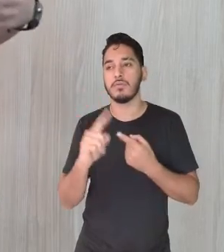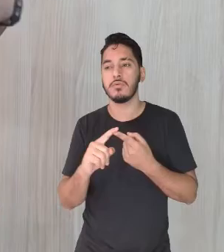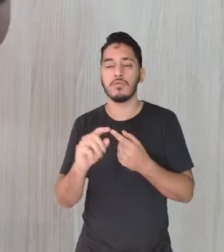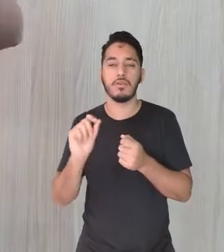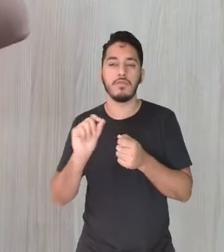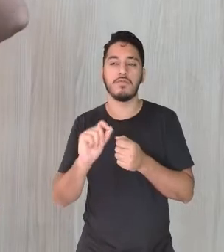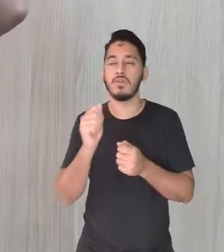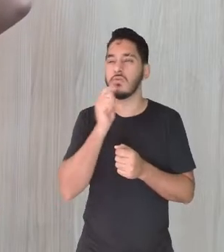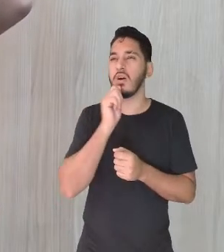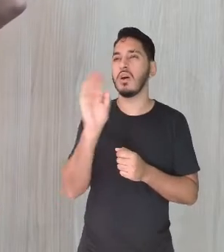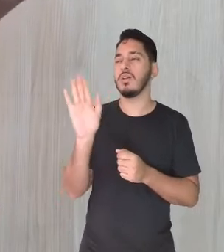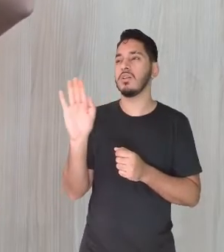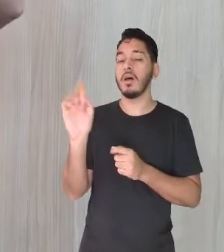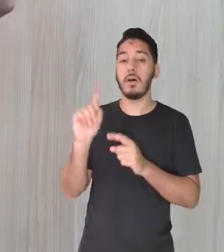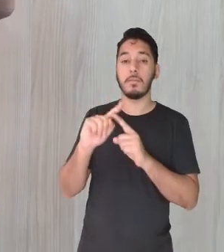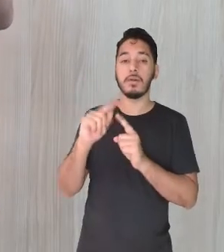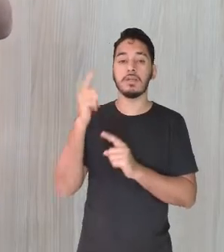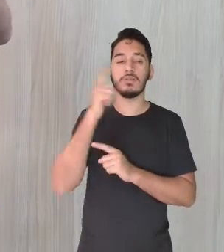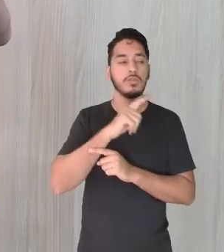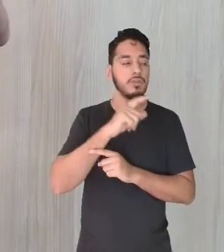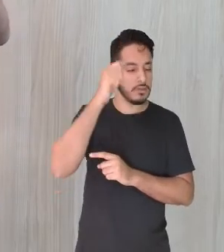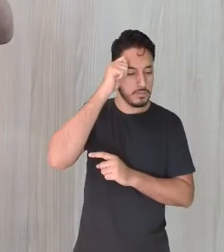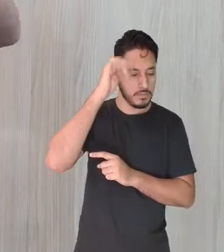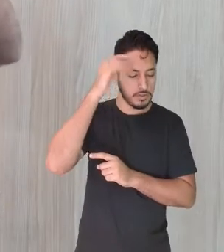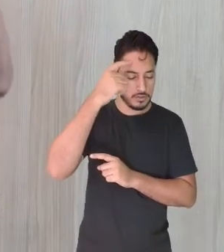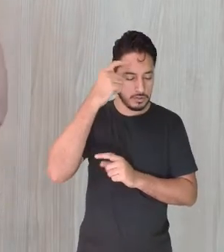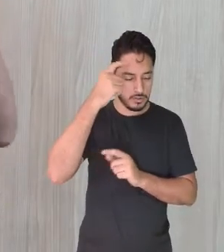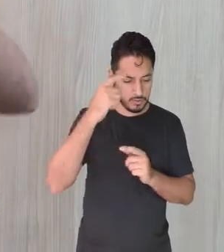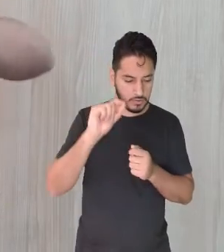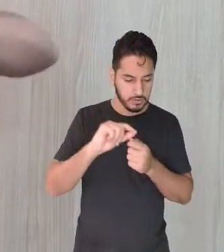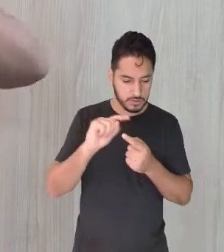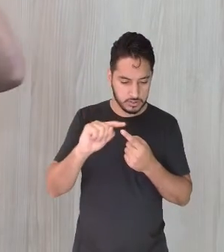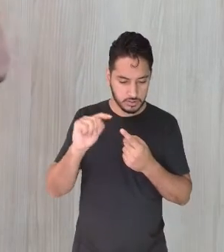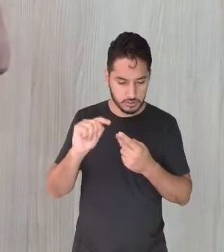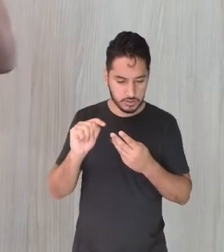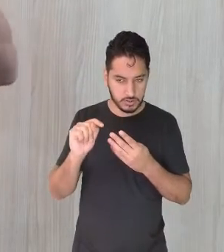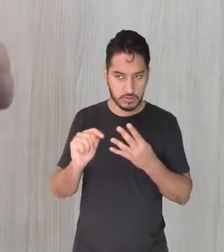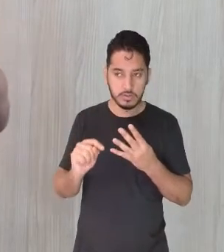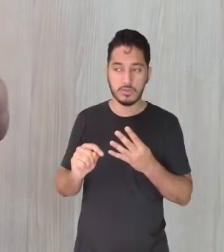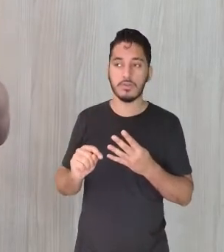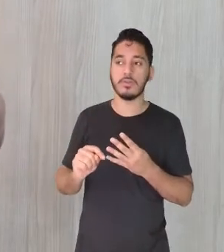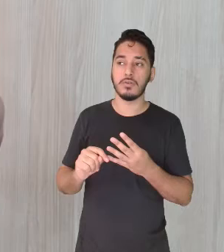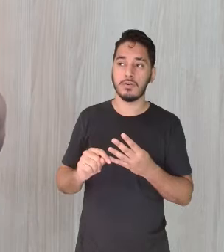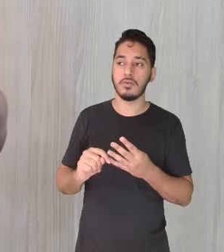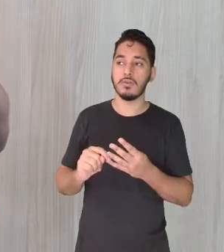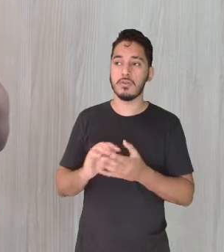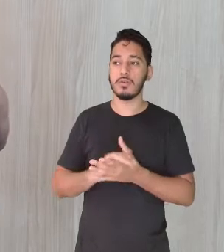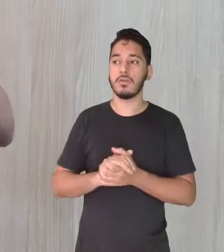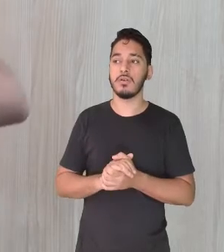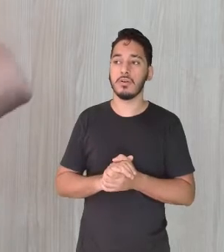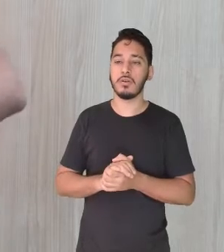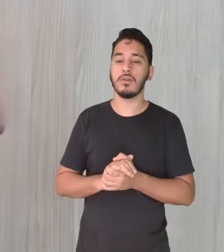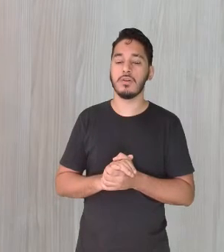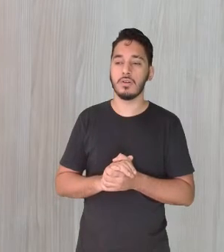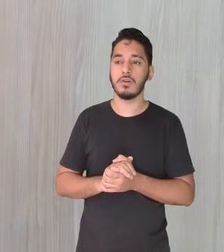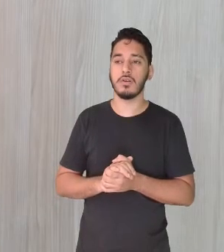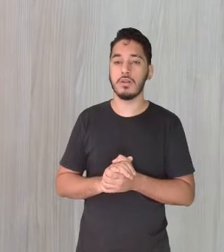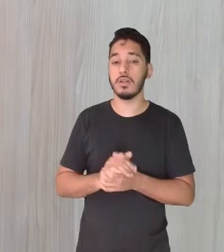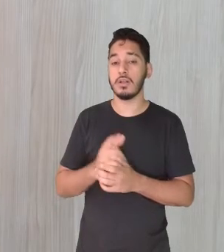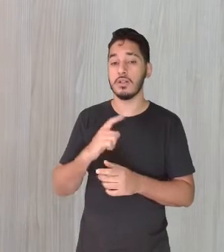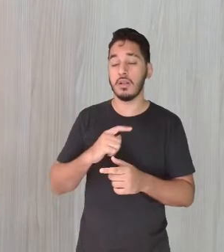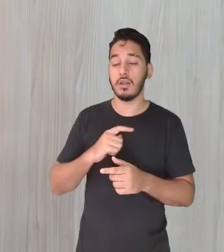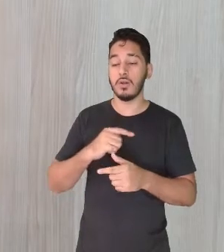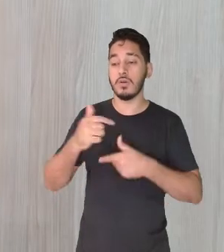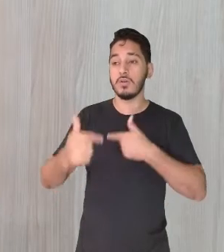feito o negócio ainda, mas já imaginar esse negócio. Então, existe o trabalho intelectual também, né? Existe o